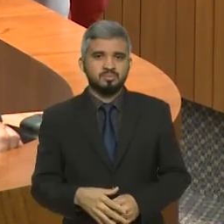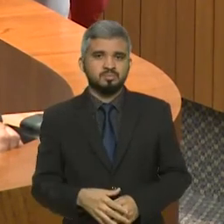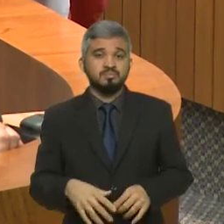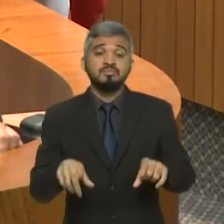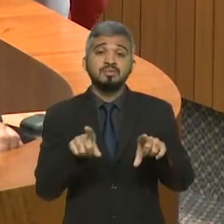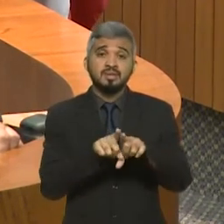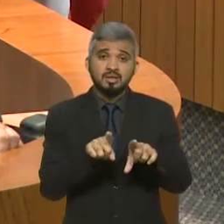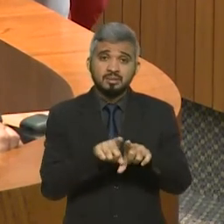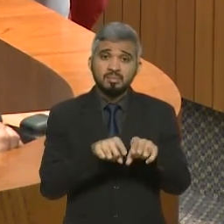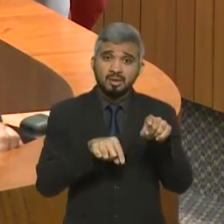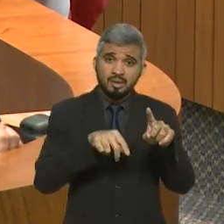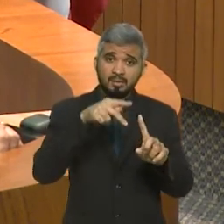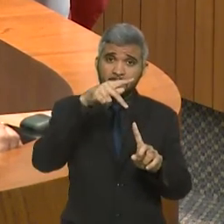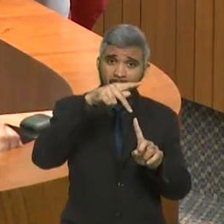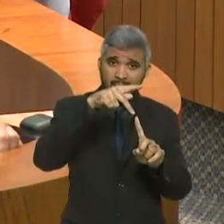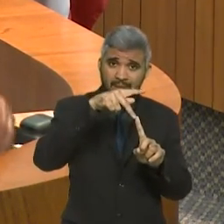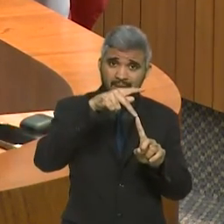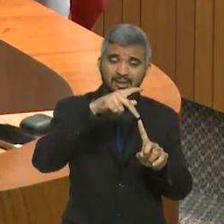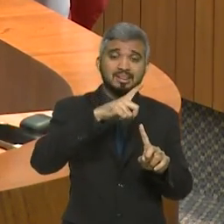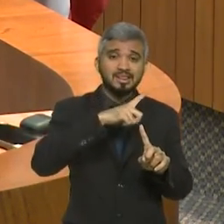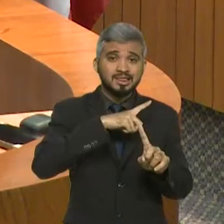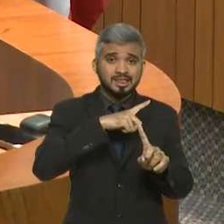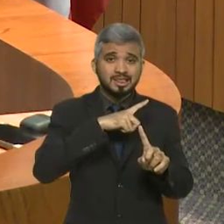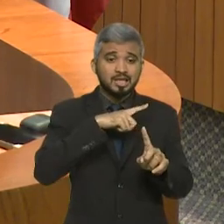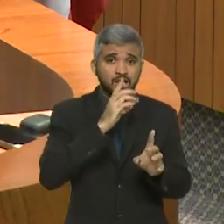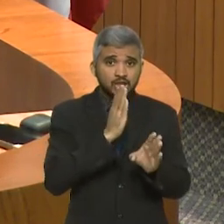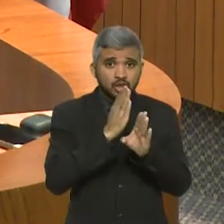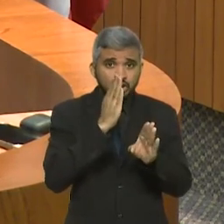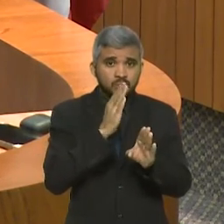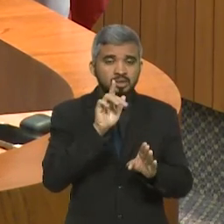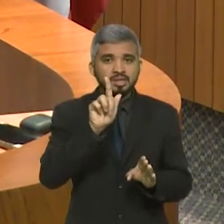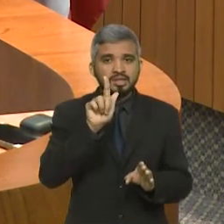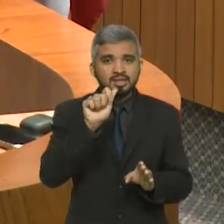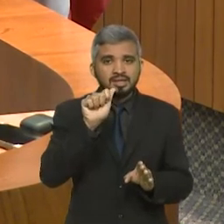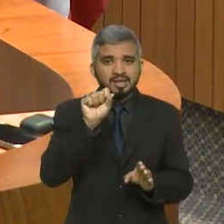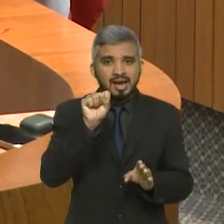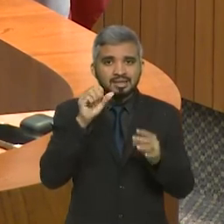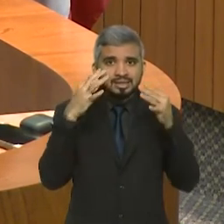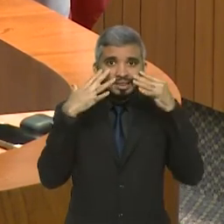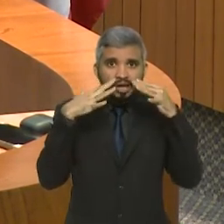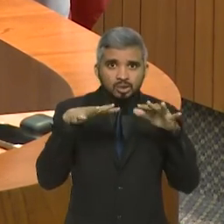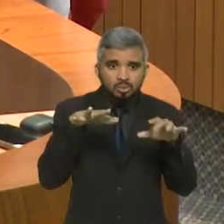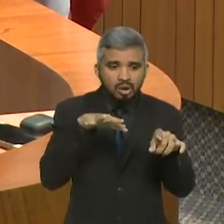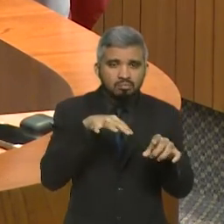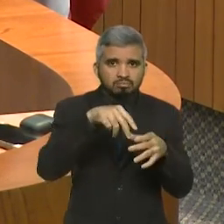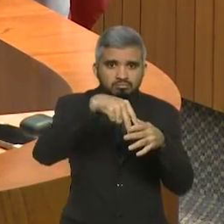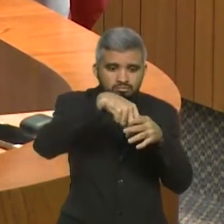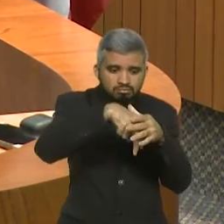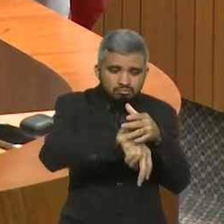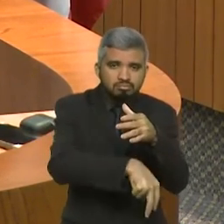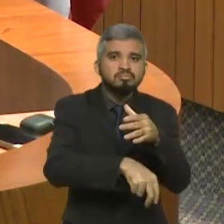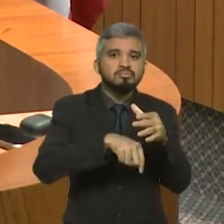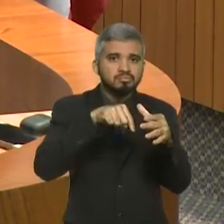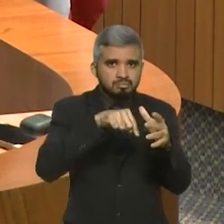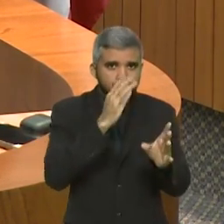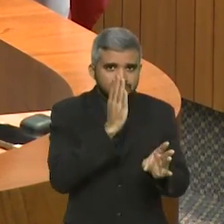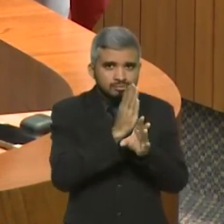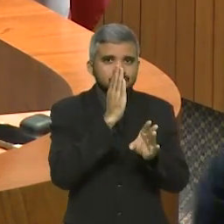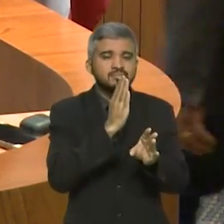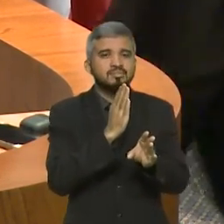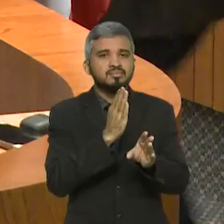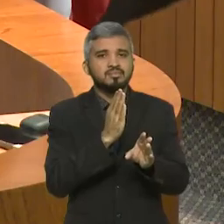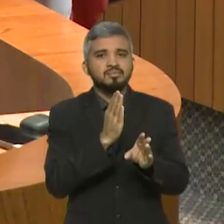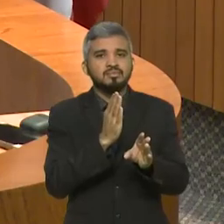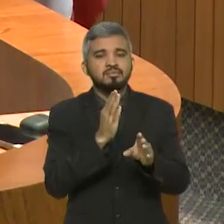natural. E o que a gente pede é que os recursos que venham para Pedreiras seja gasto